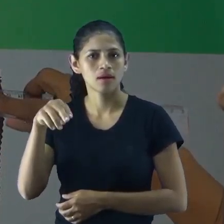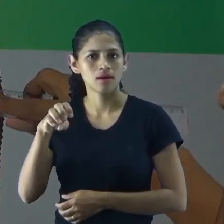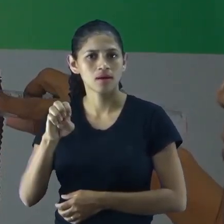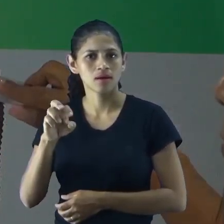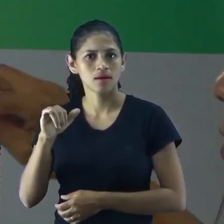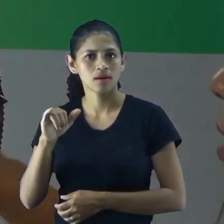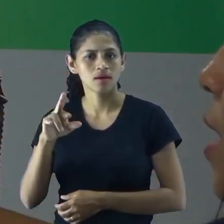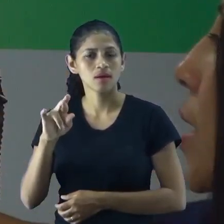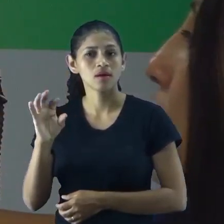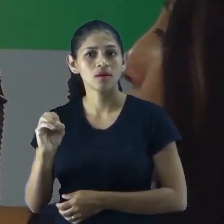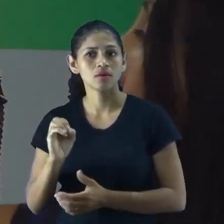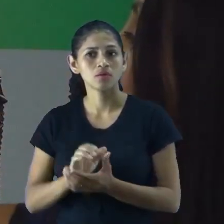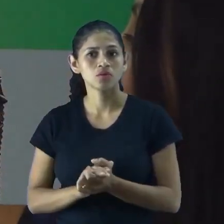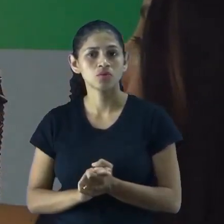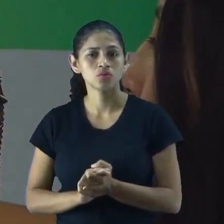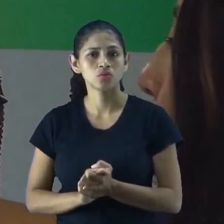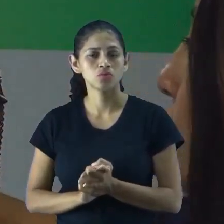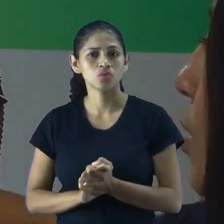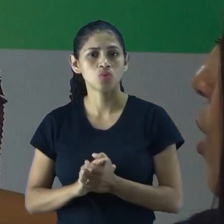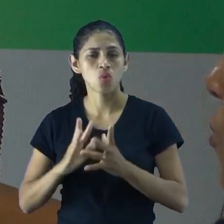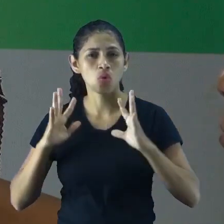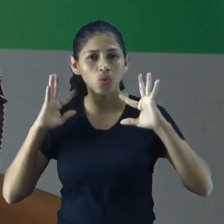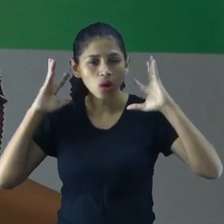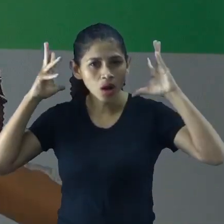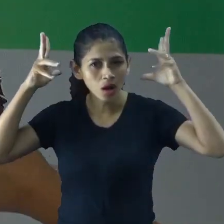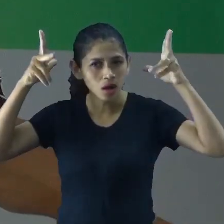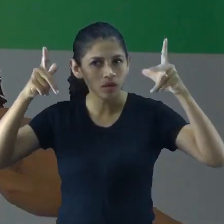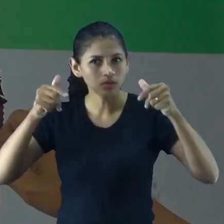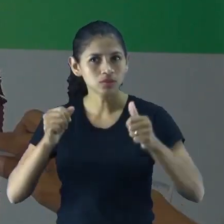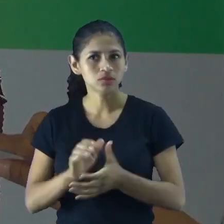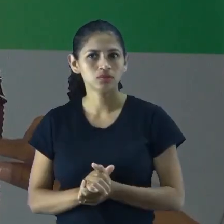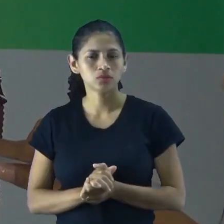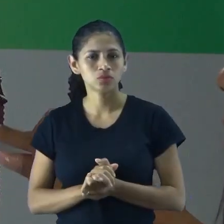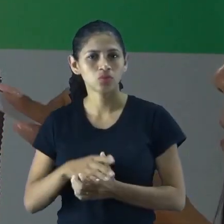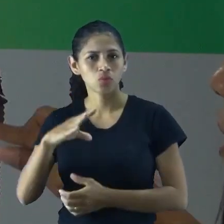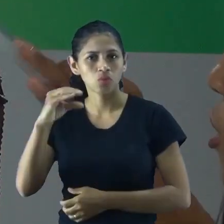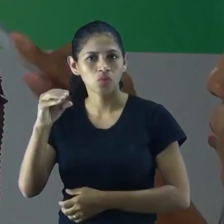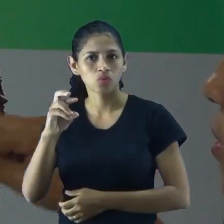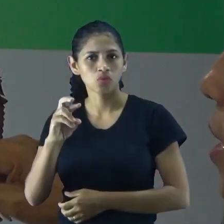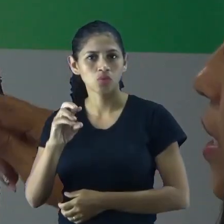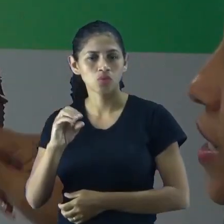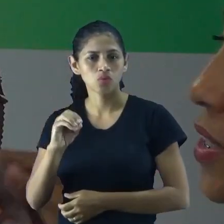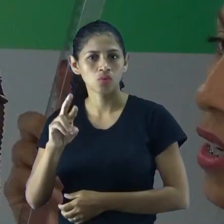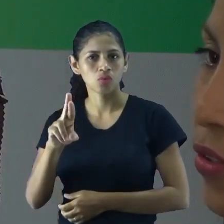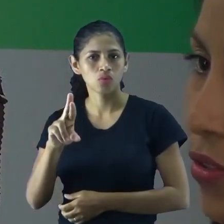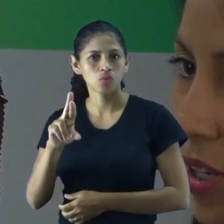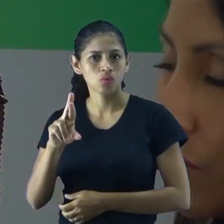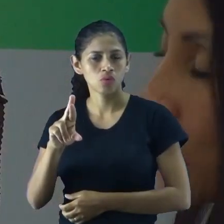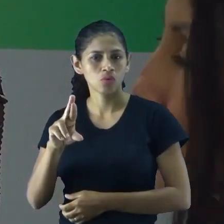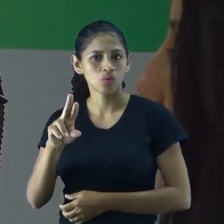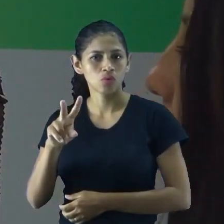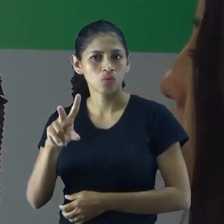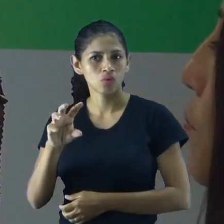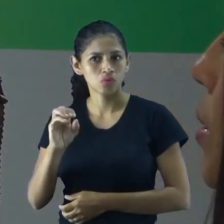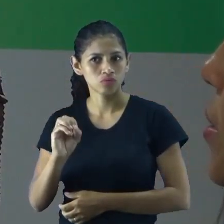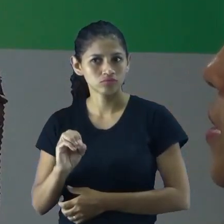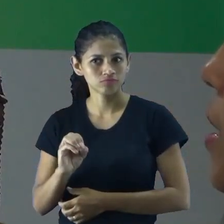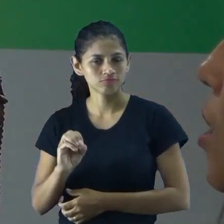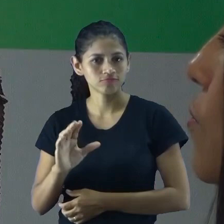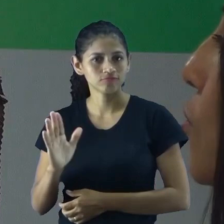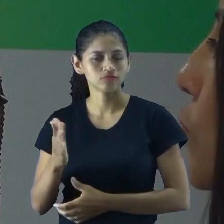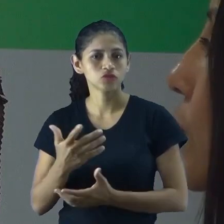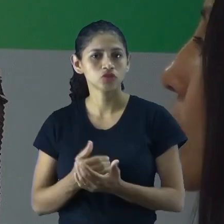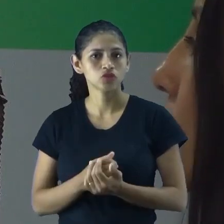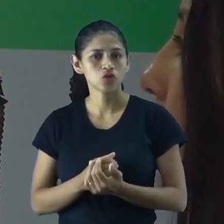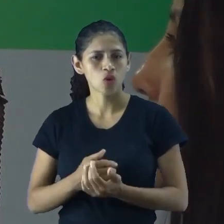certo aqui embaixo nós vamos ter um dos elementos né que tem que constar aí tanto nos gráficos quanto nas tabelas